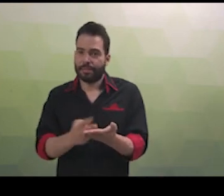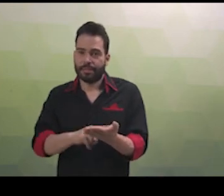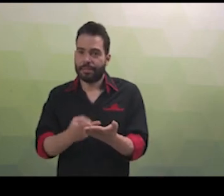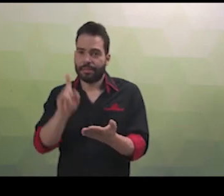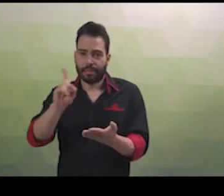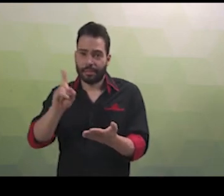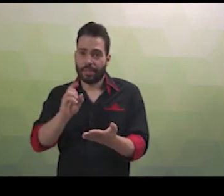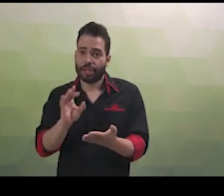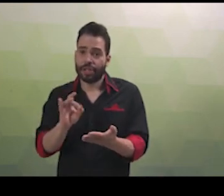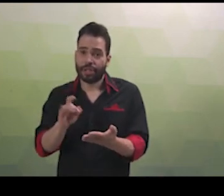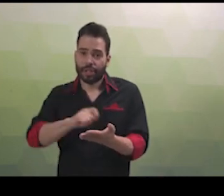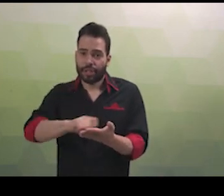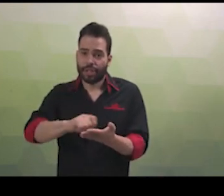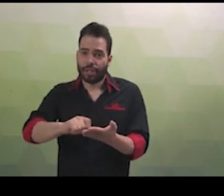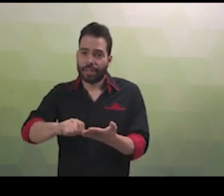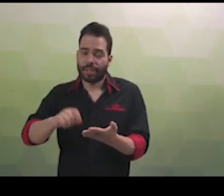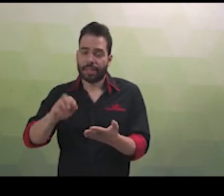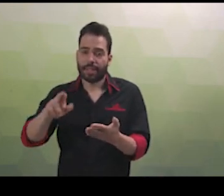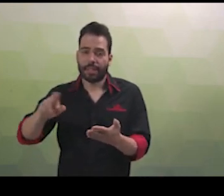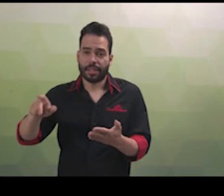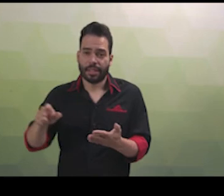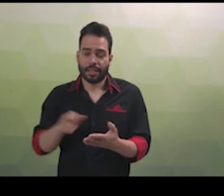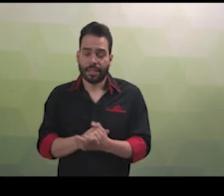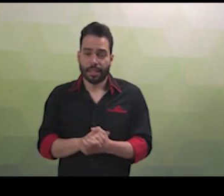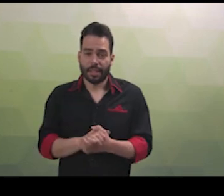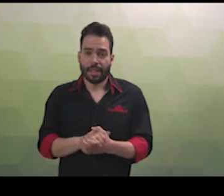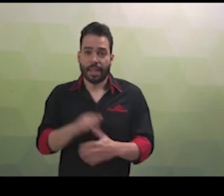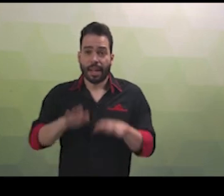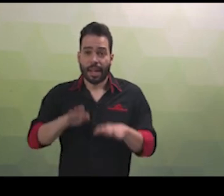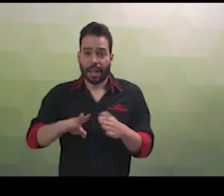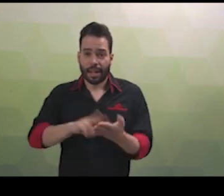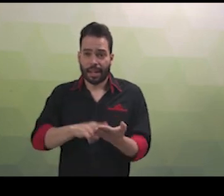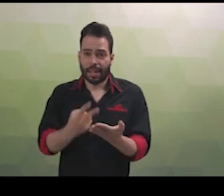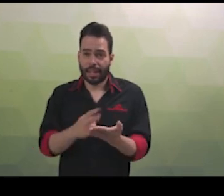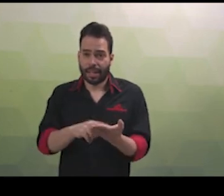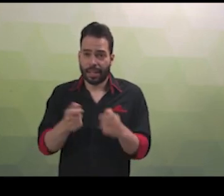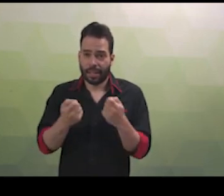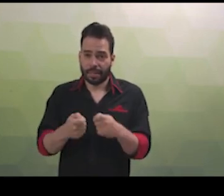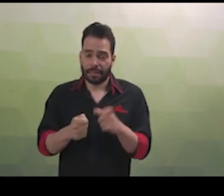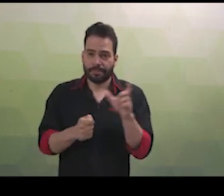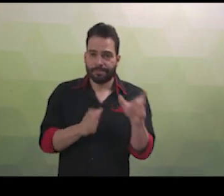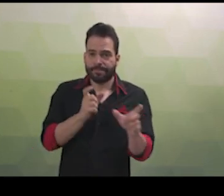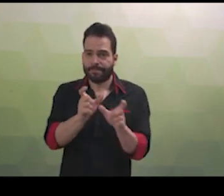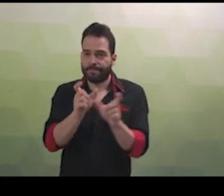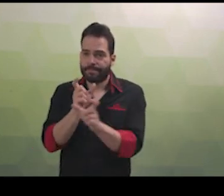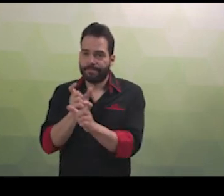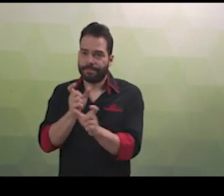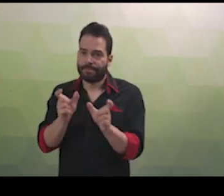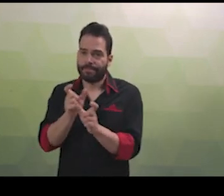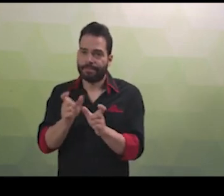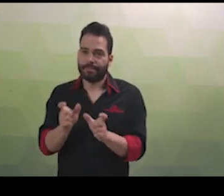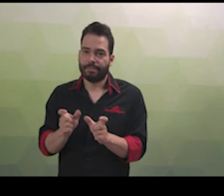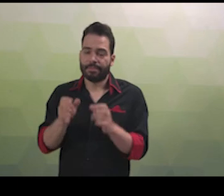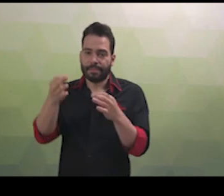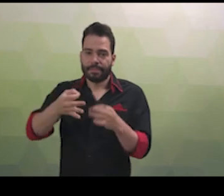apenas estamos utilizando um outro sistema de escrita. Muitas vezes, o tradutor precisa remontar as informações